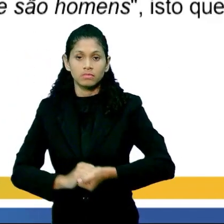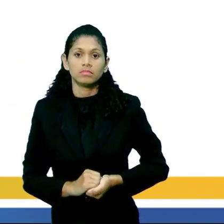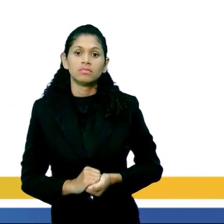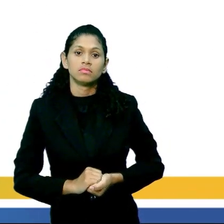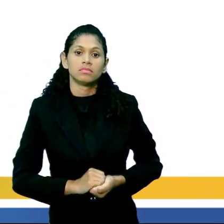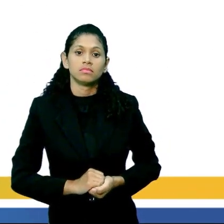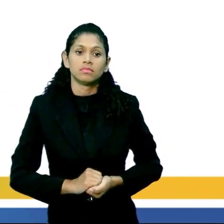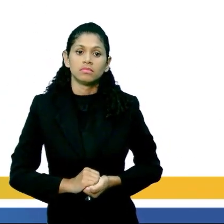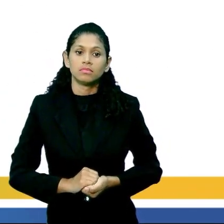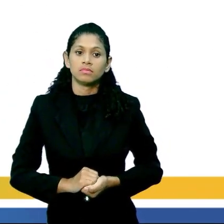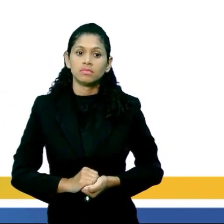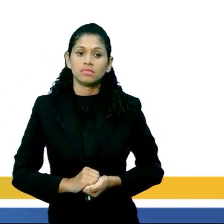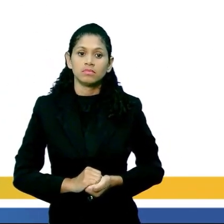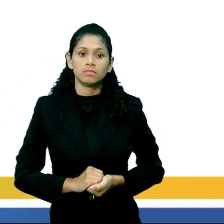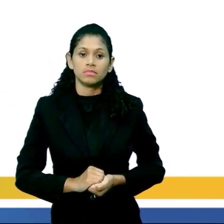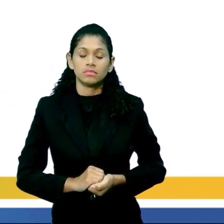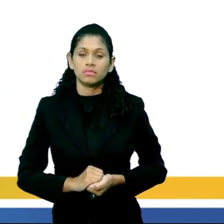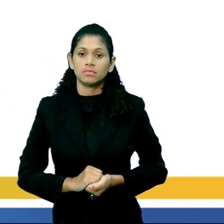Então vejamos.